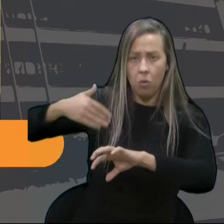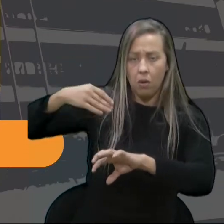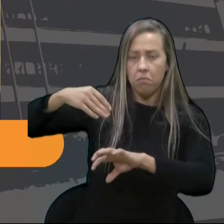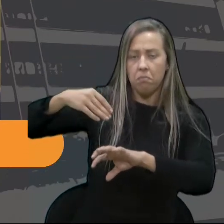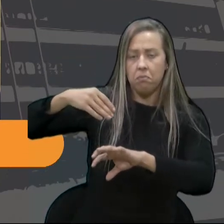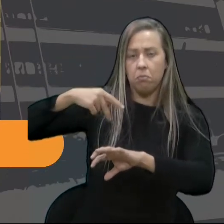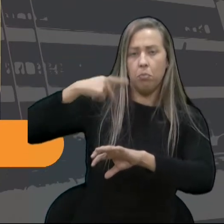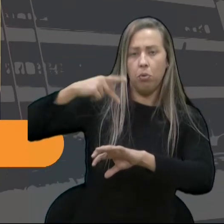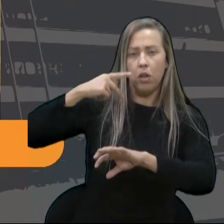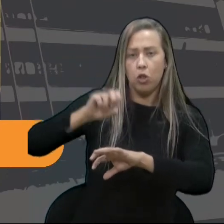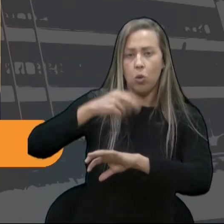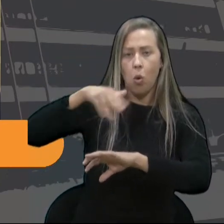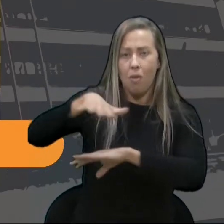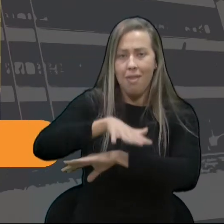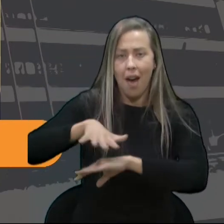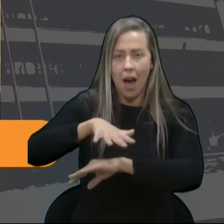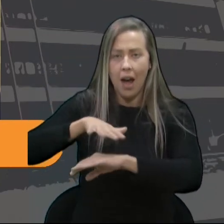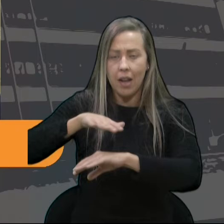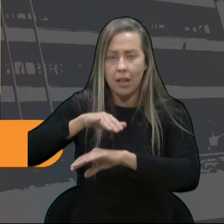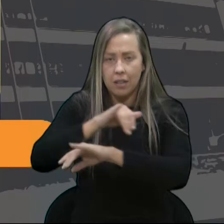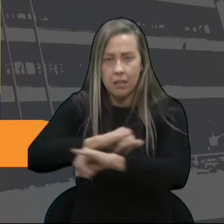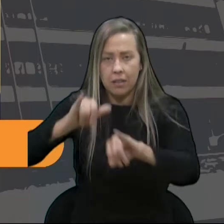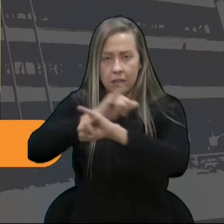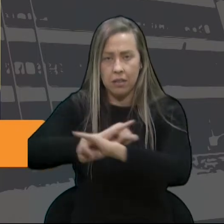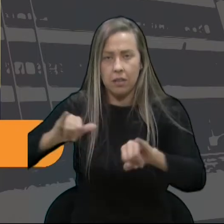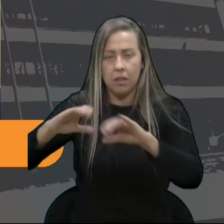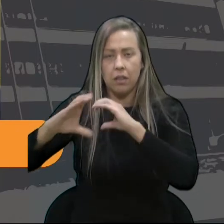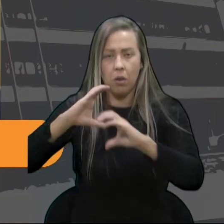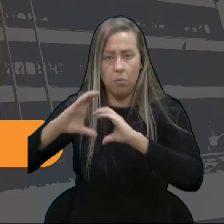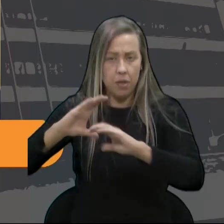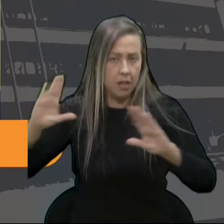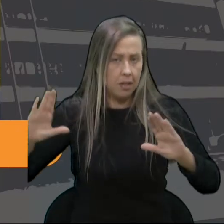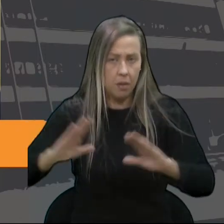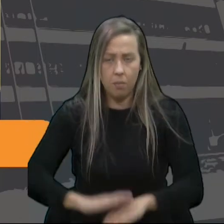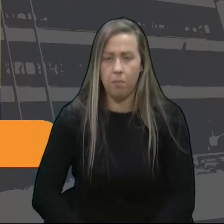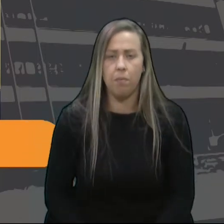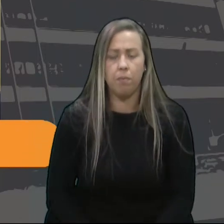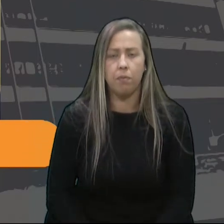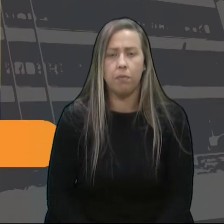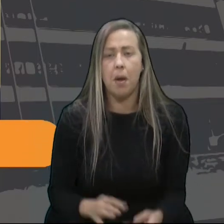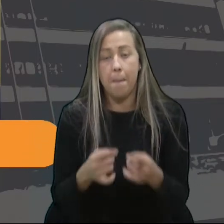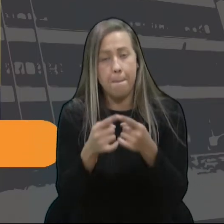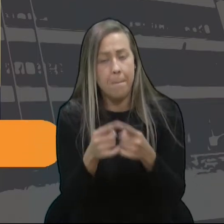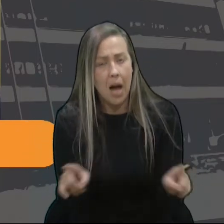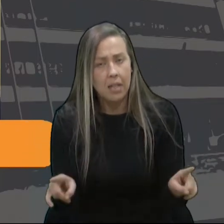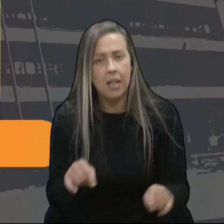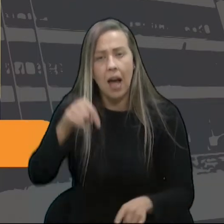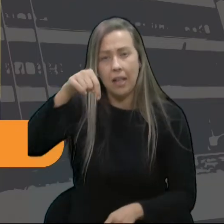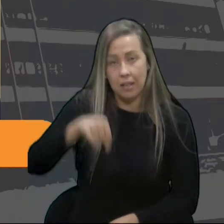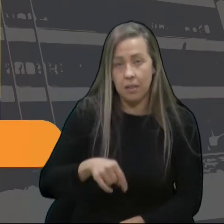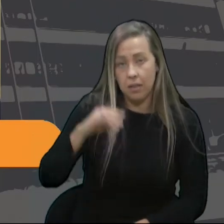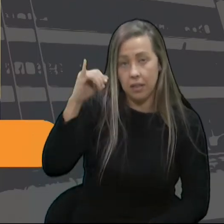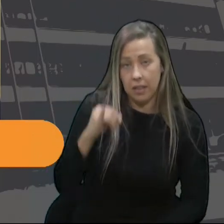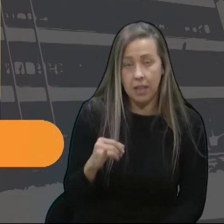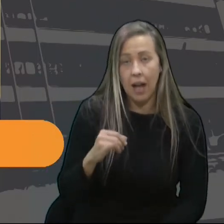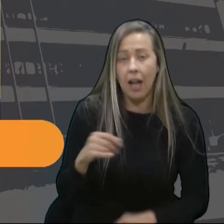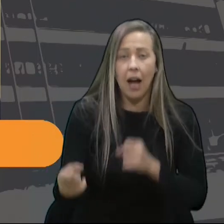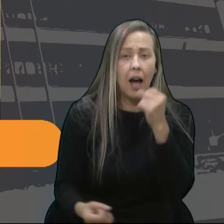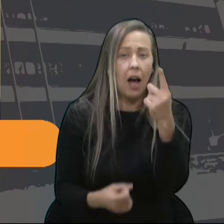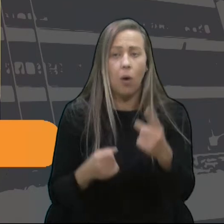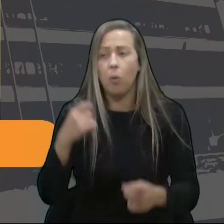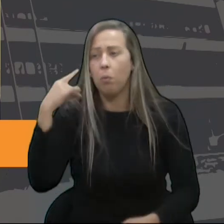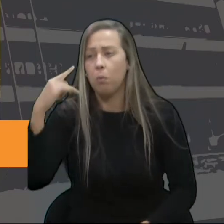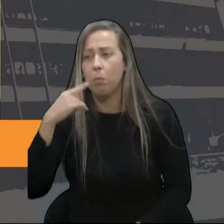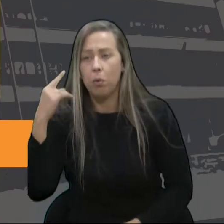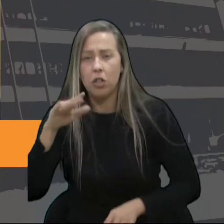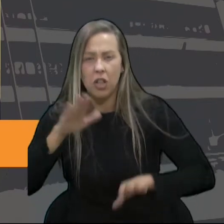de comunicação, seja do profissional, do jornalista, enfim. Mas isso aqui, às vezes, algum político acaba